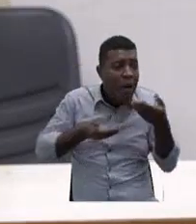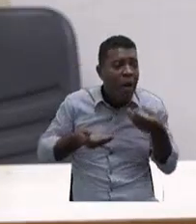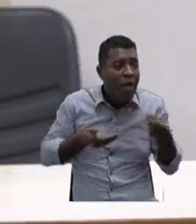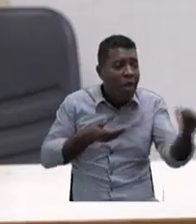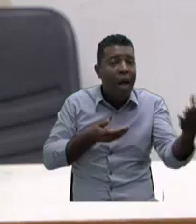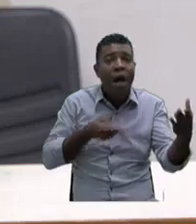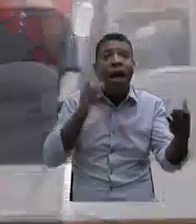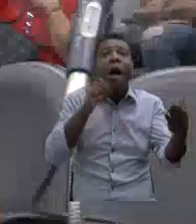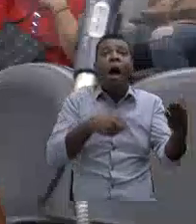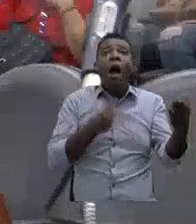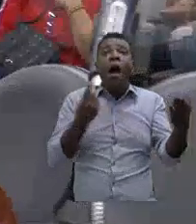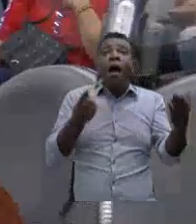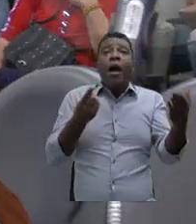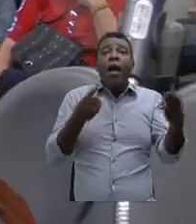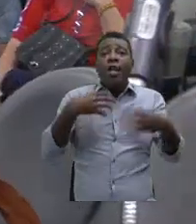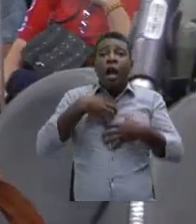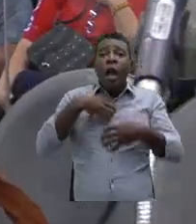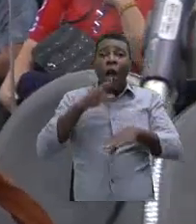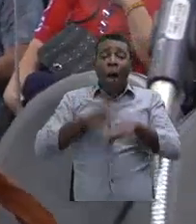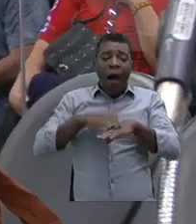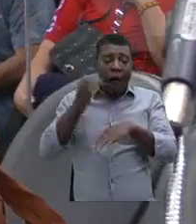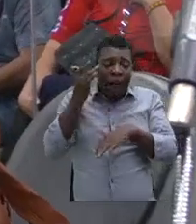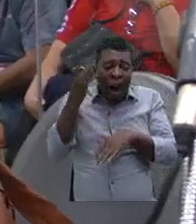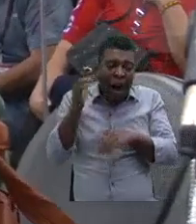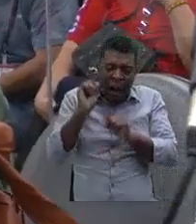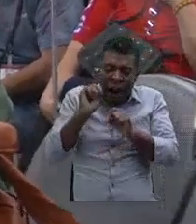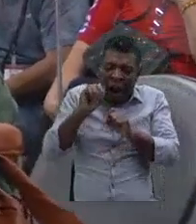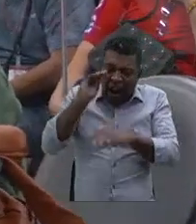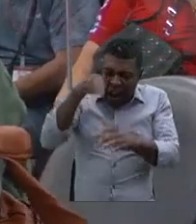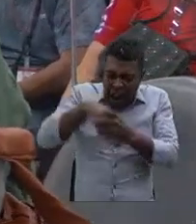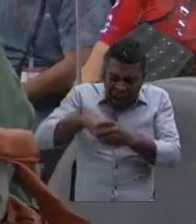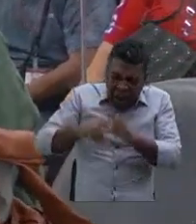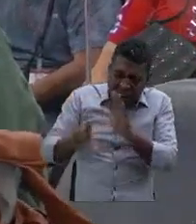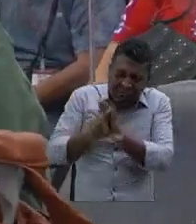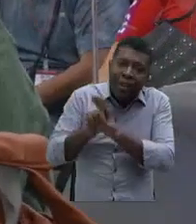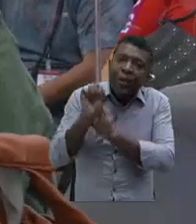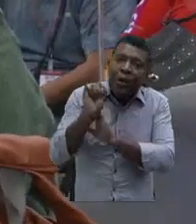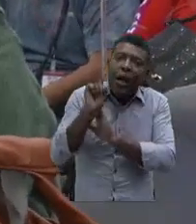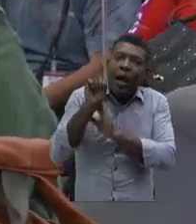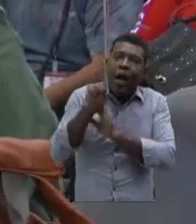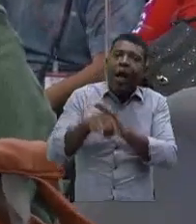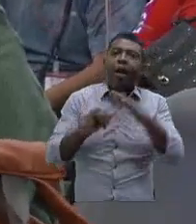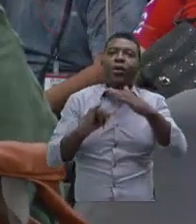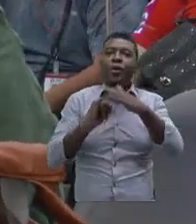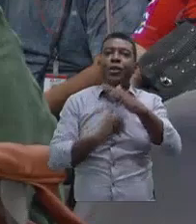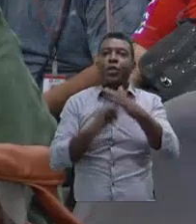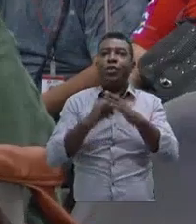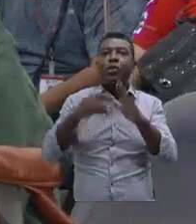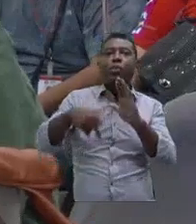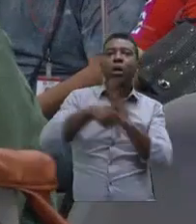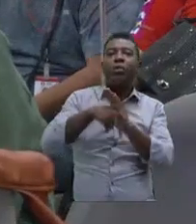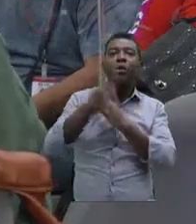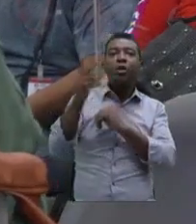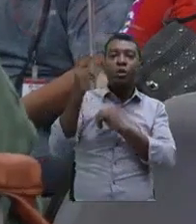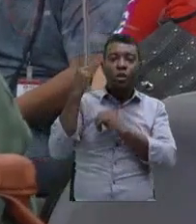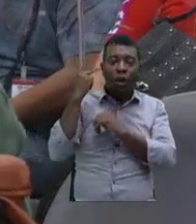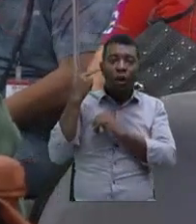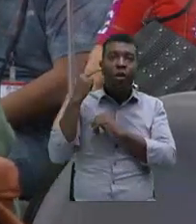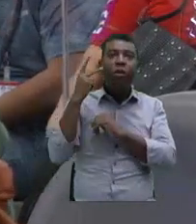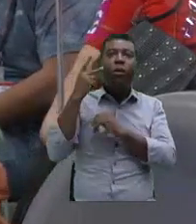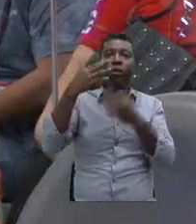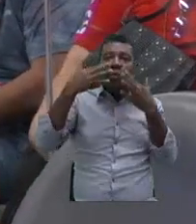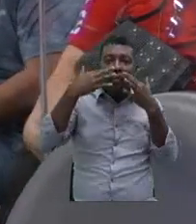simplesmente, de forma mais fácil, pelo mecanismo que nós temos na lei hoje, via Instituto do Patrimônio Histórico, considerando